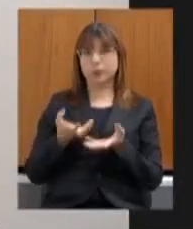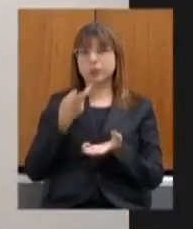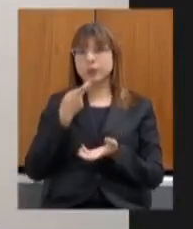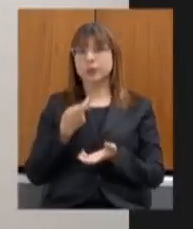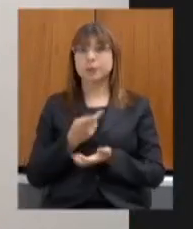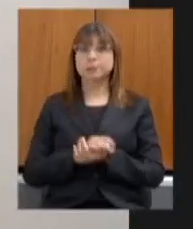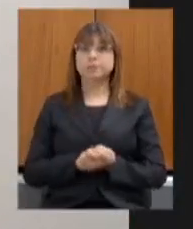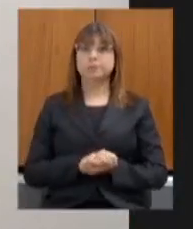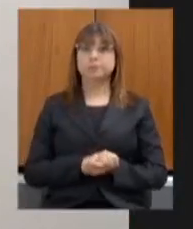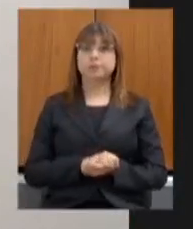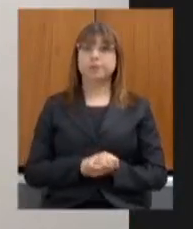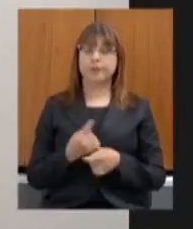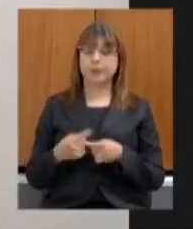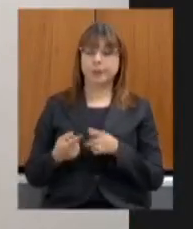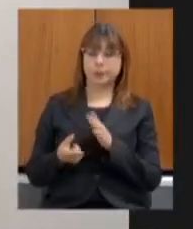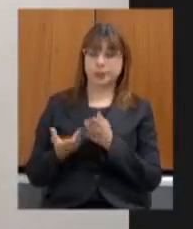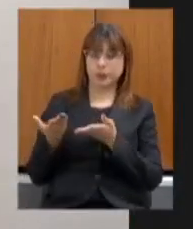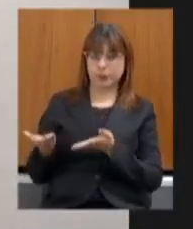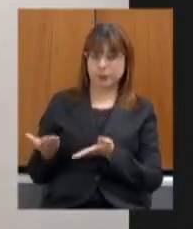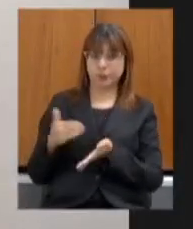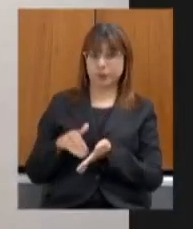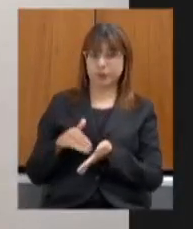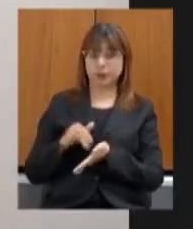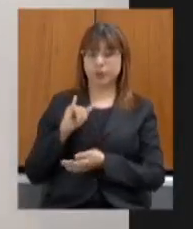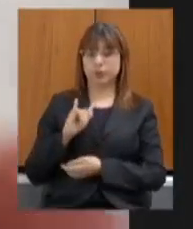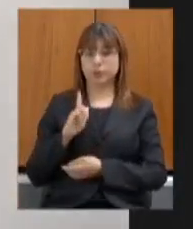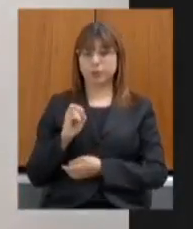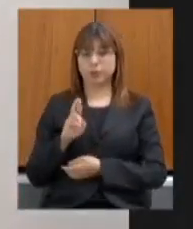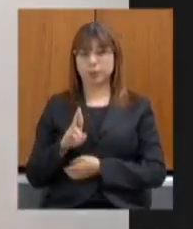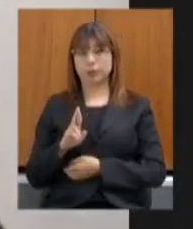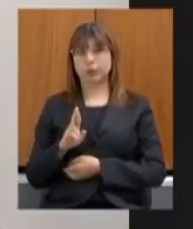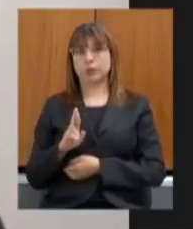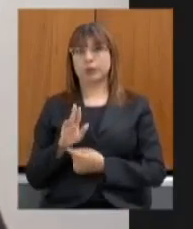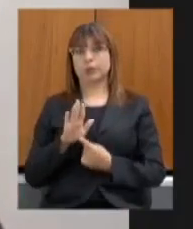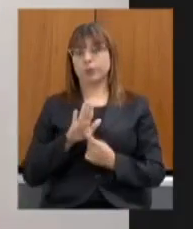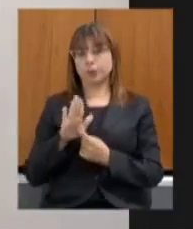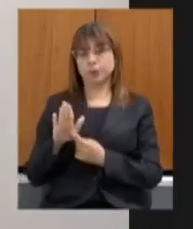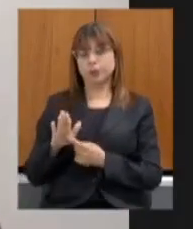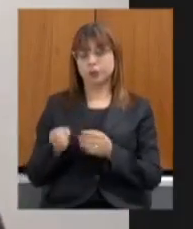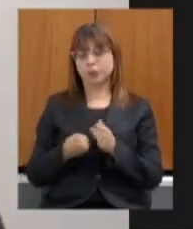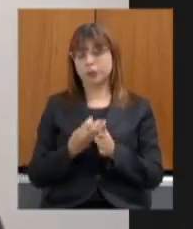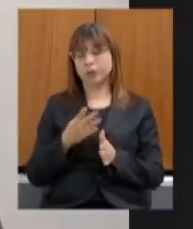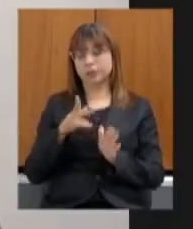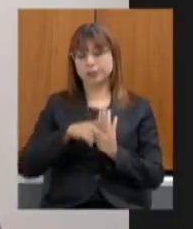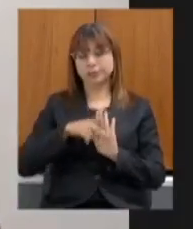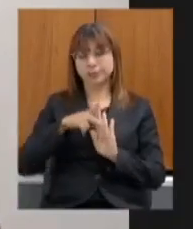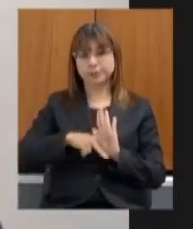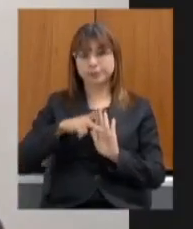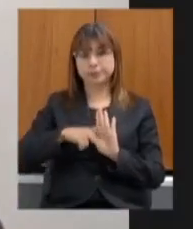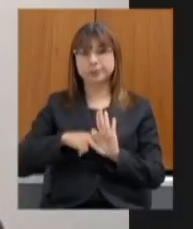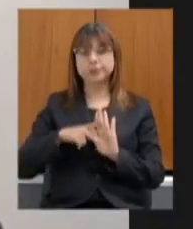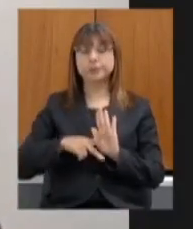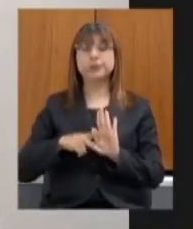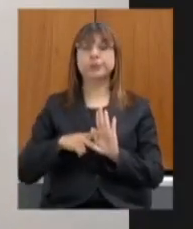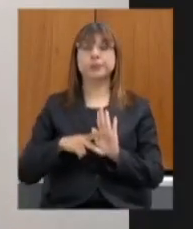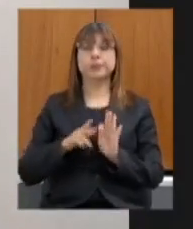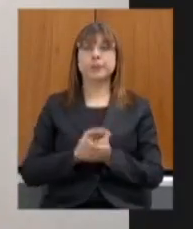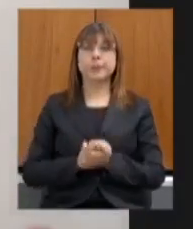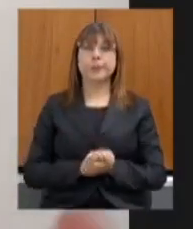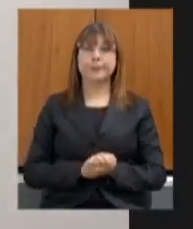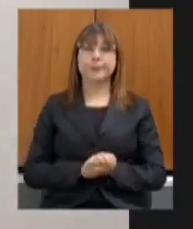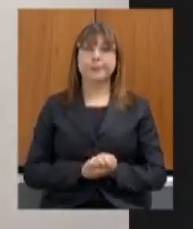o secretário Igor apresentou aí uma série de projetos relacionados a um